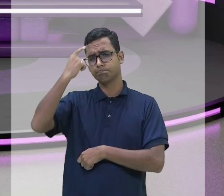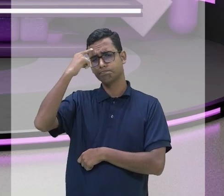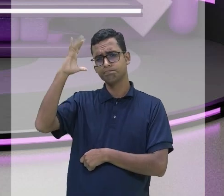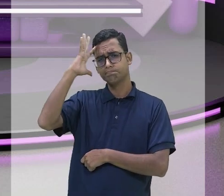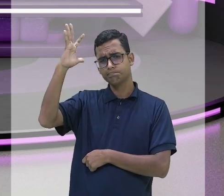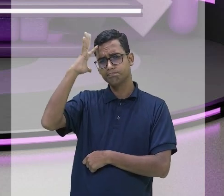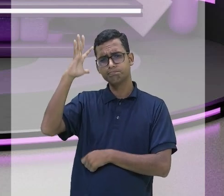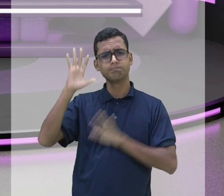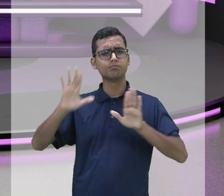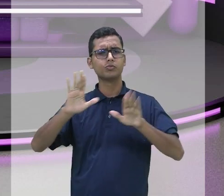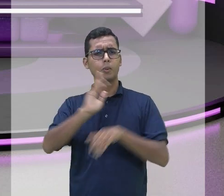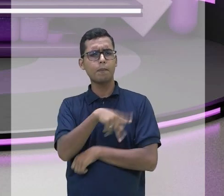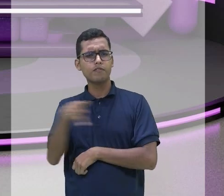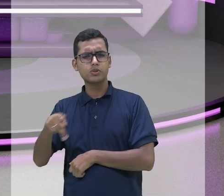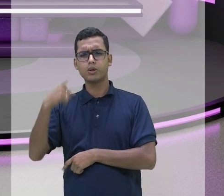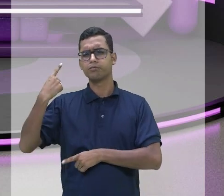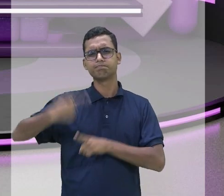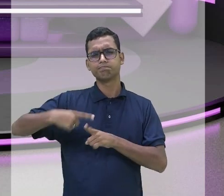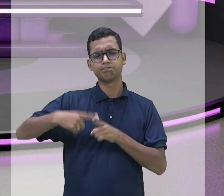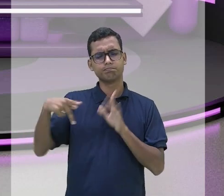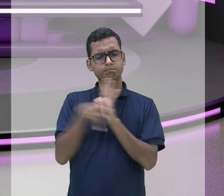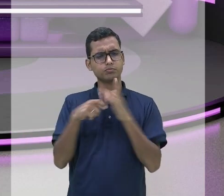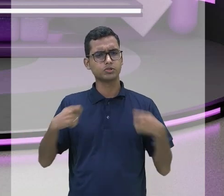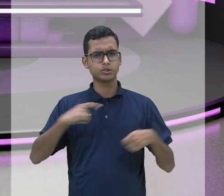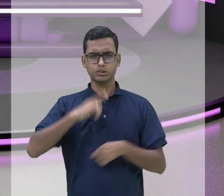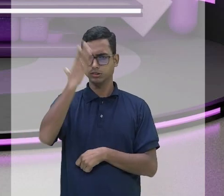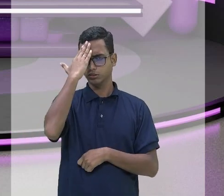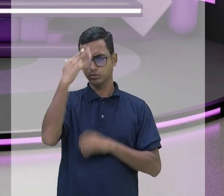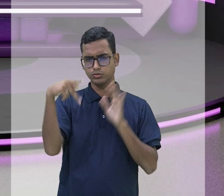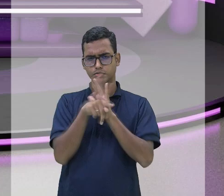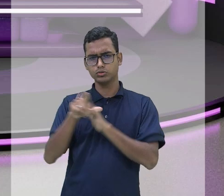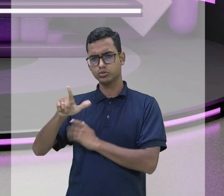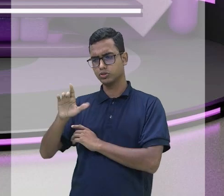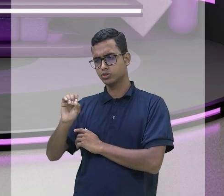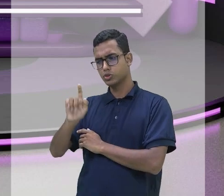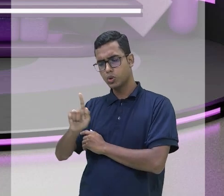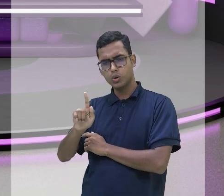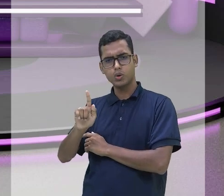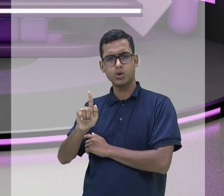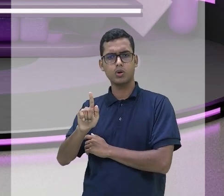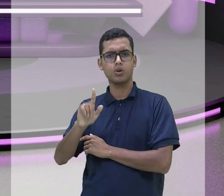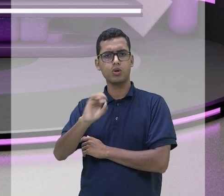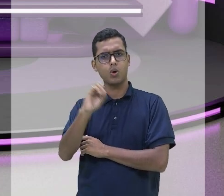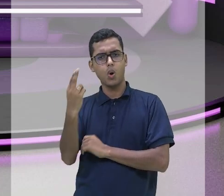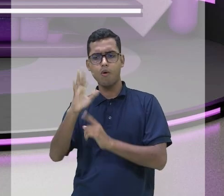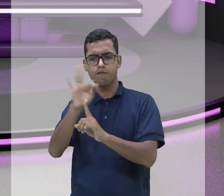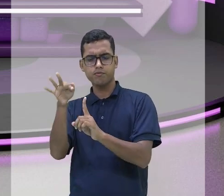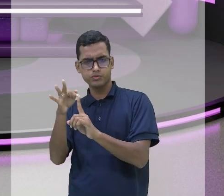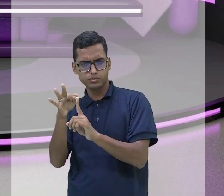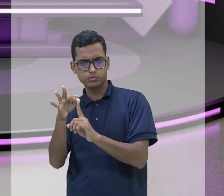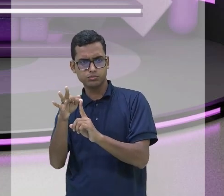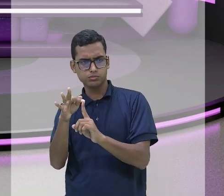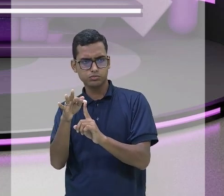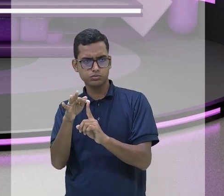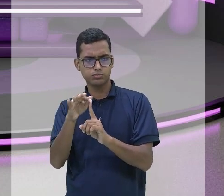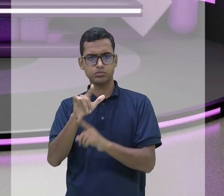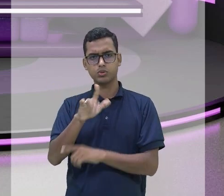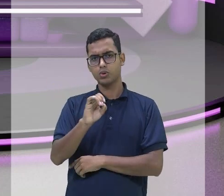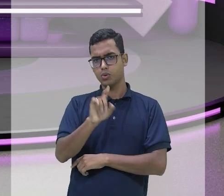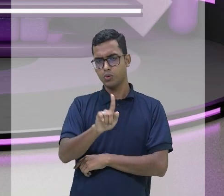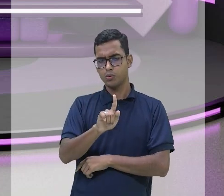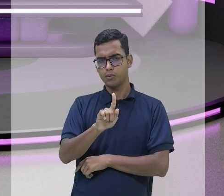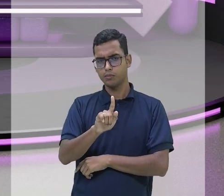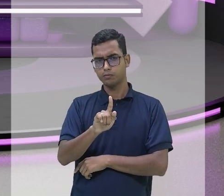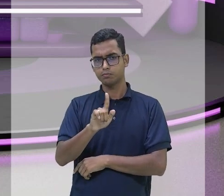para que a gente precisa saber o que é logaritmo, o que é função logarítmica? Às vezes a gente não entende mais